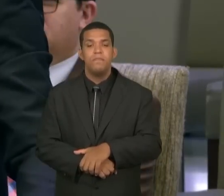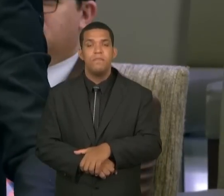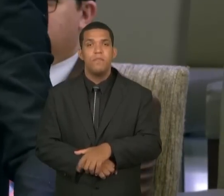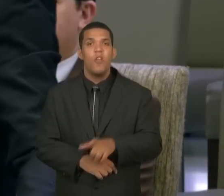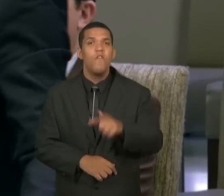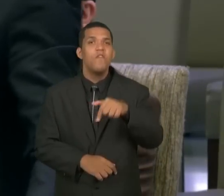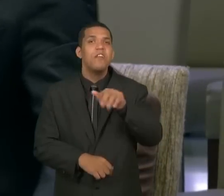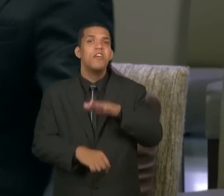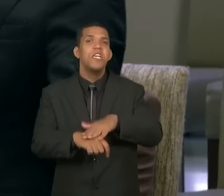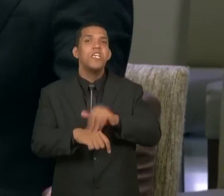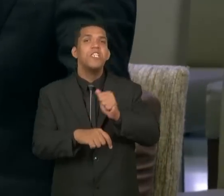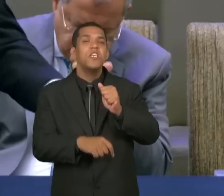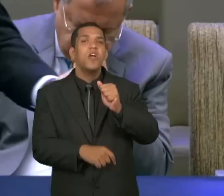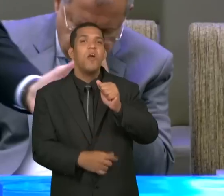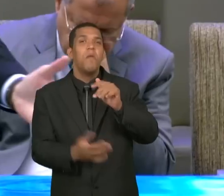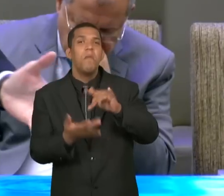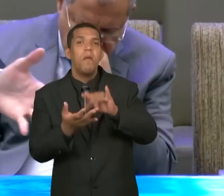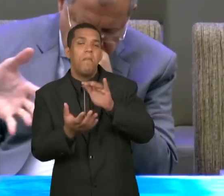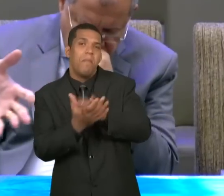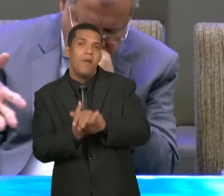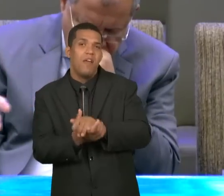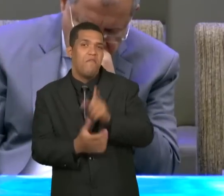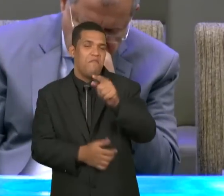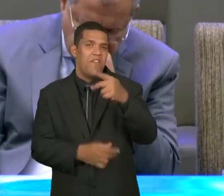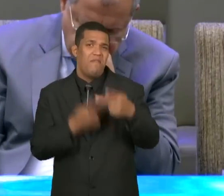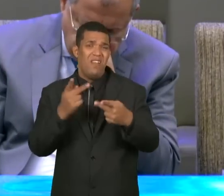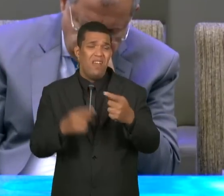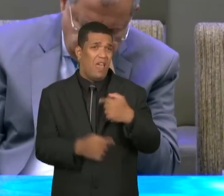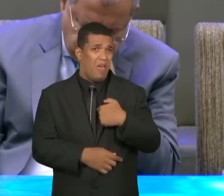e você vai dizer eu não tenho marido